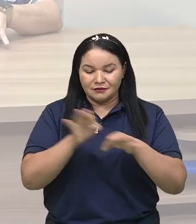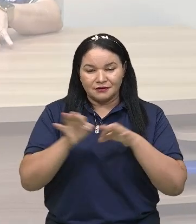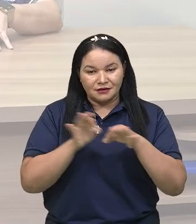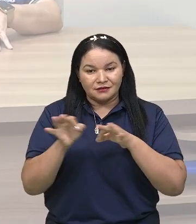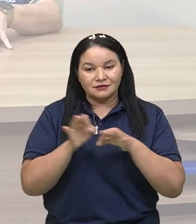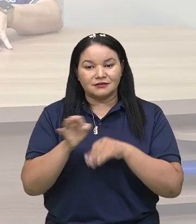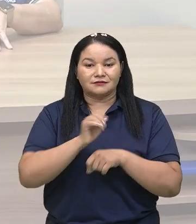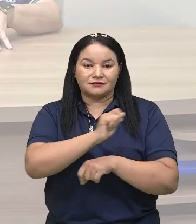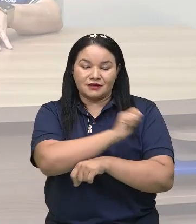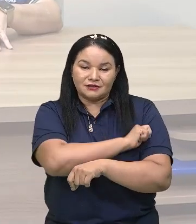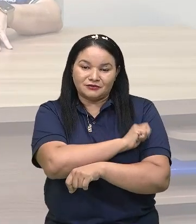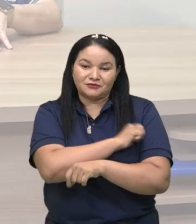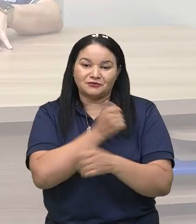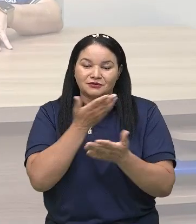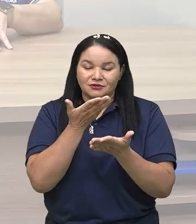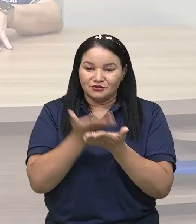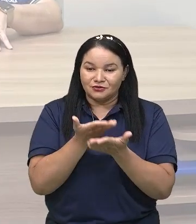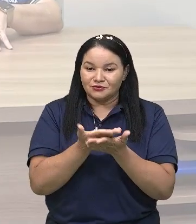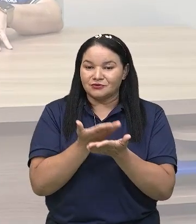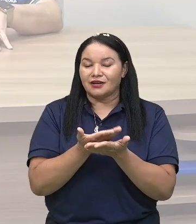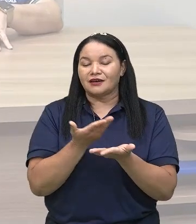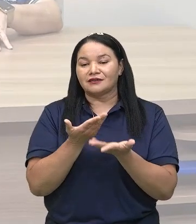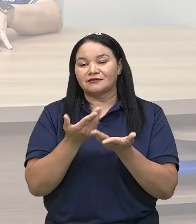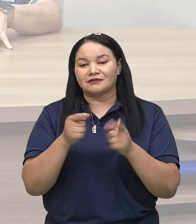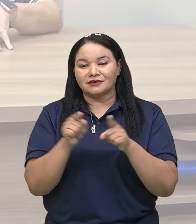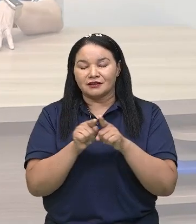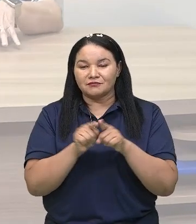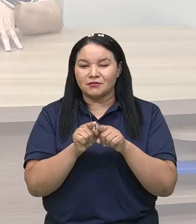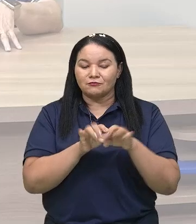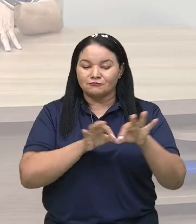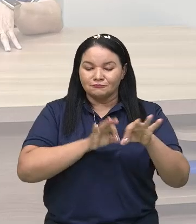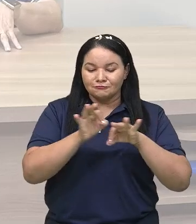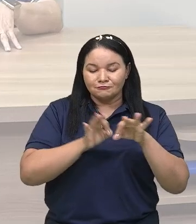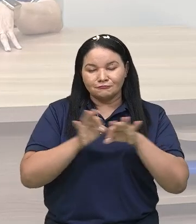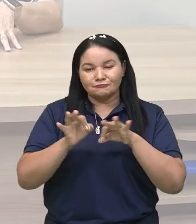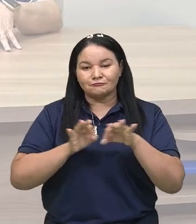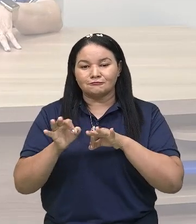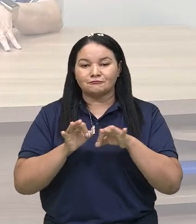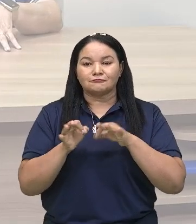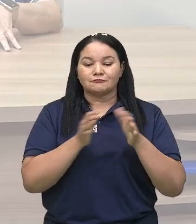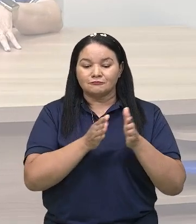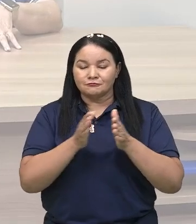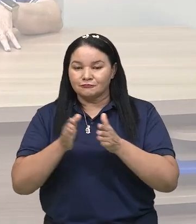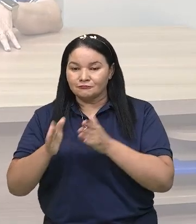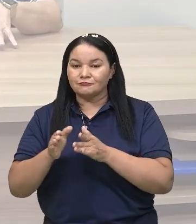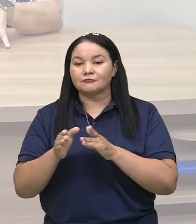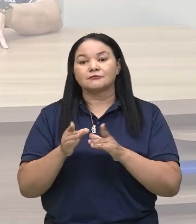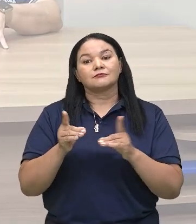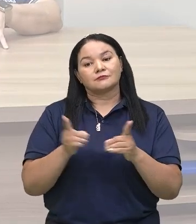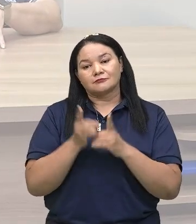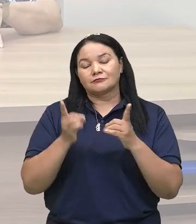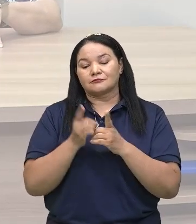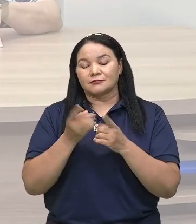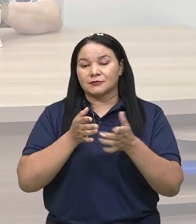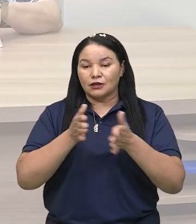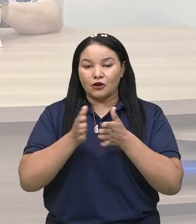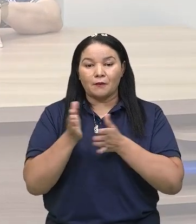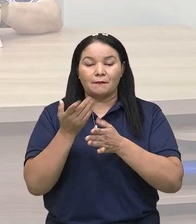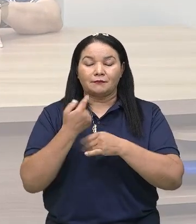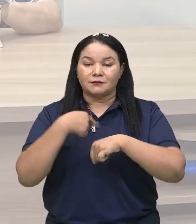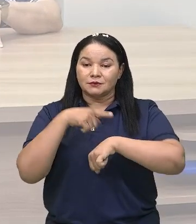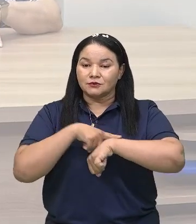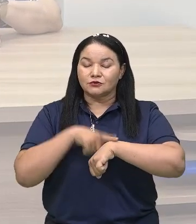alunos estudarem, fazerem uma forma de organização, de dinamizar os momentos de estudo com os alunos,